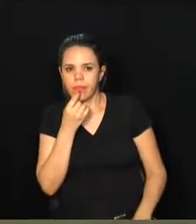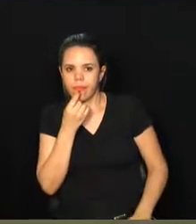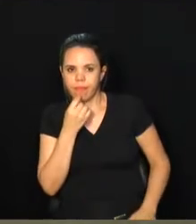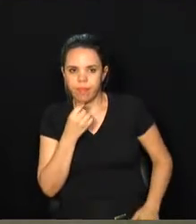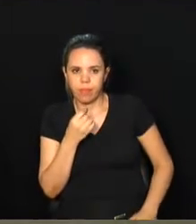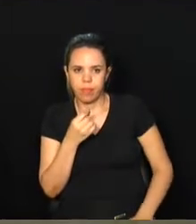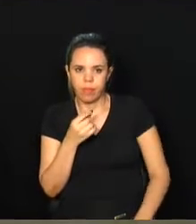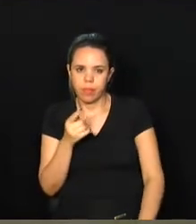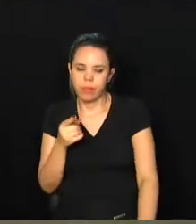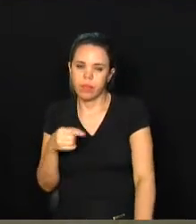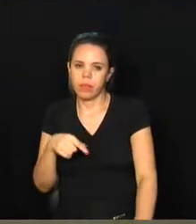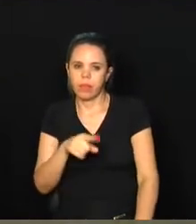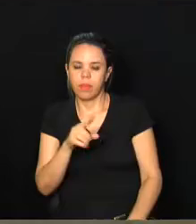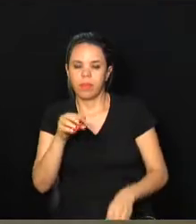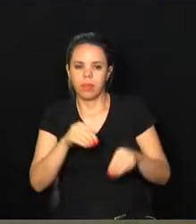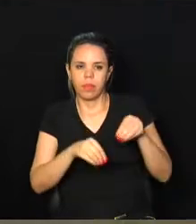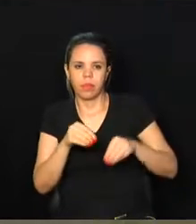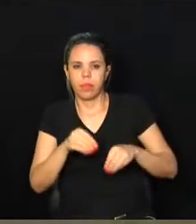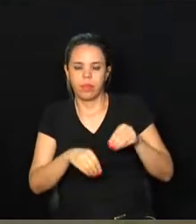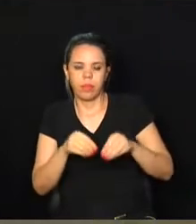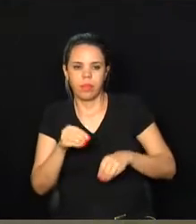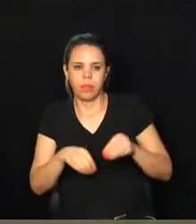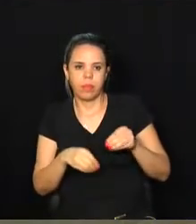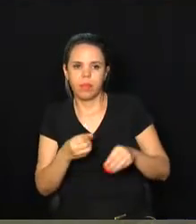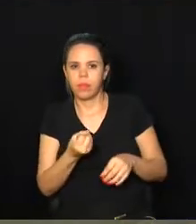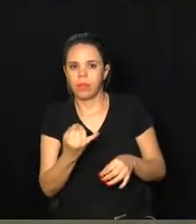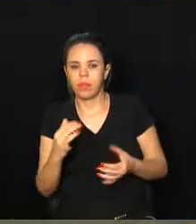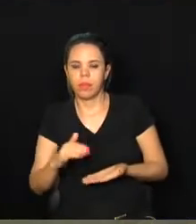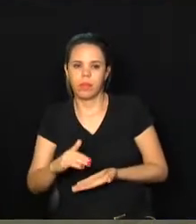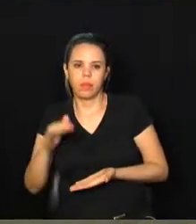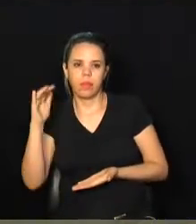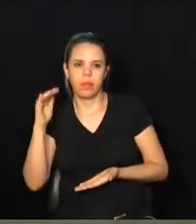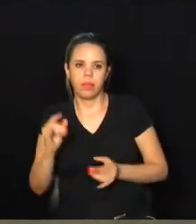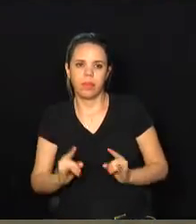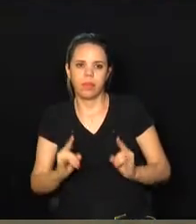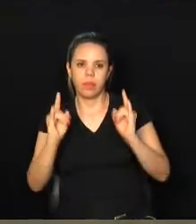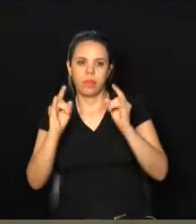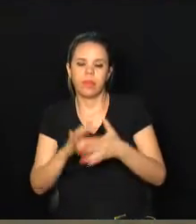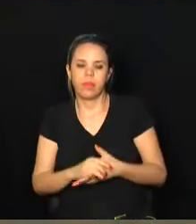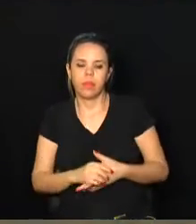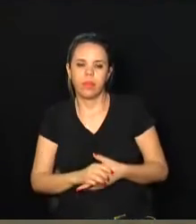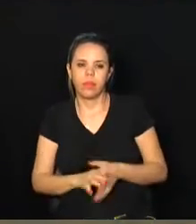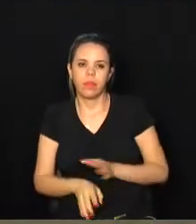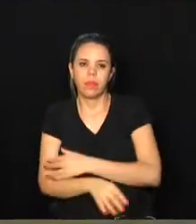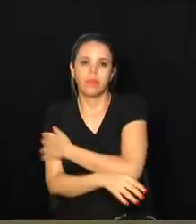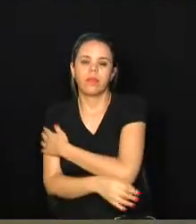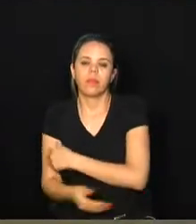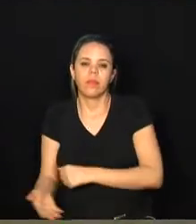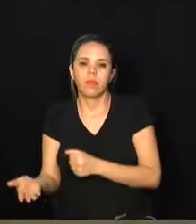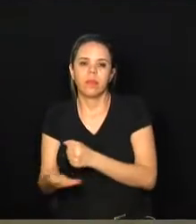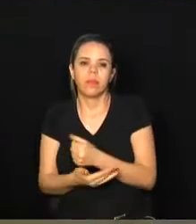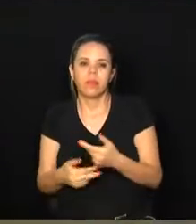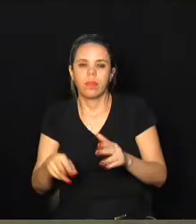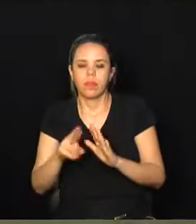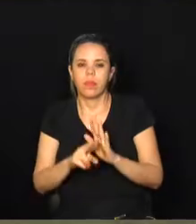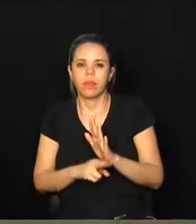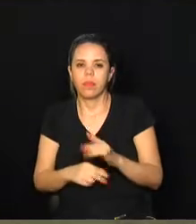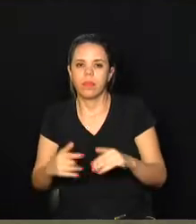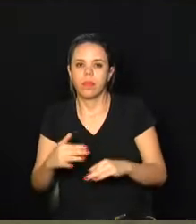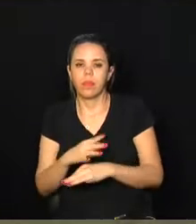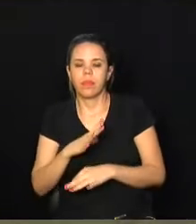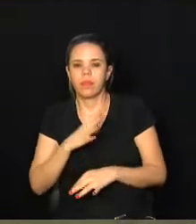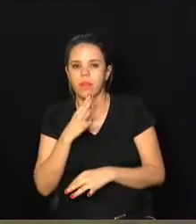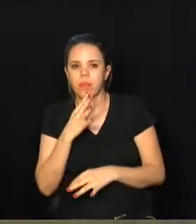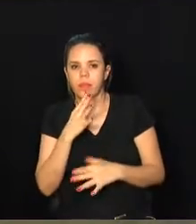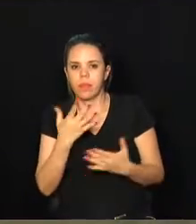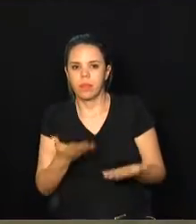E com isso eu fui montando um volume de um prédio, baseado em algumas regras de urbanismo que eu